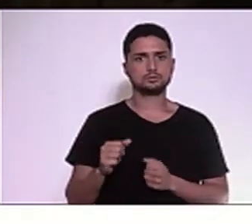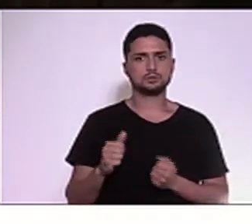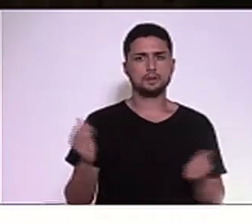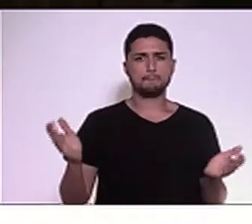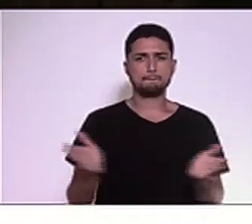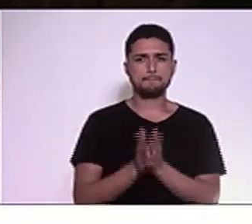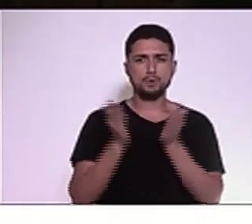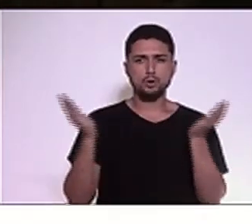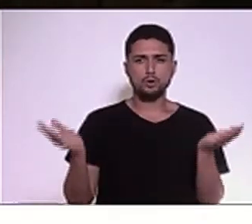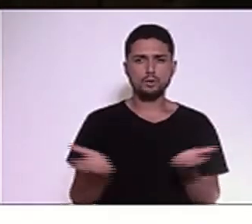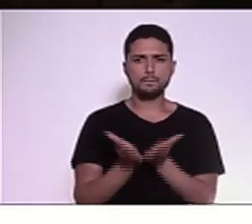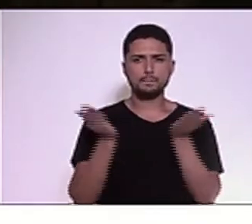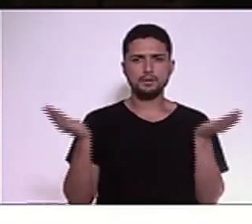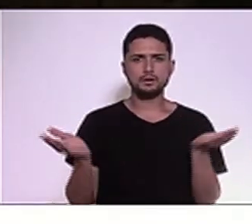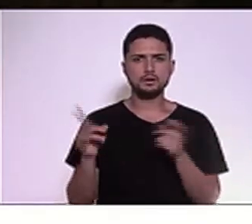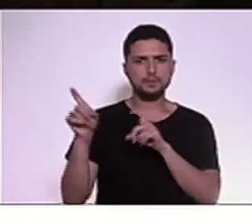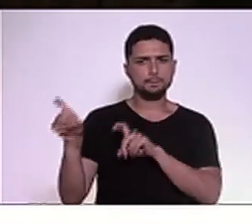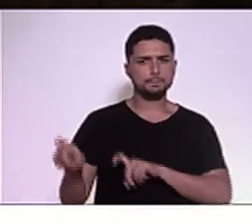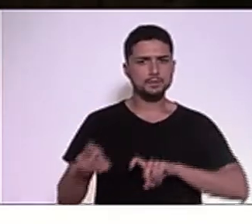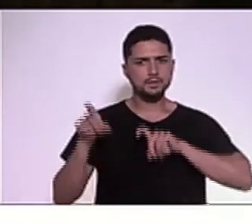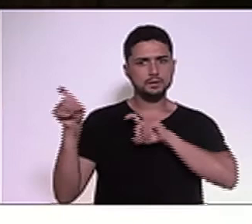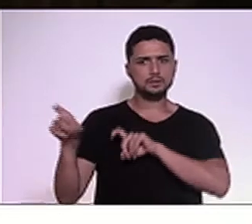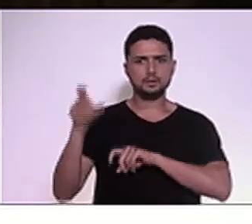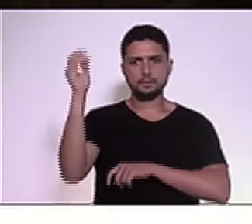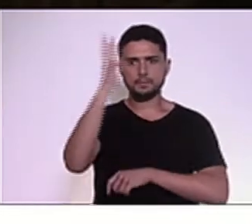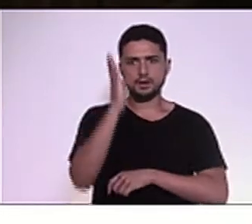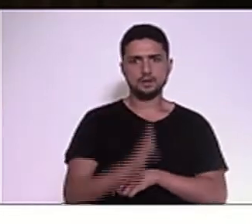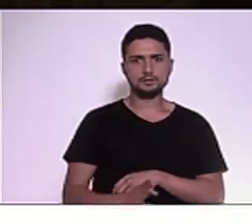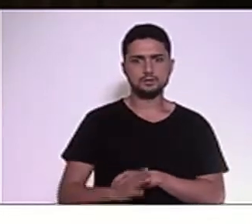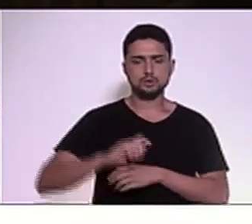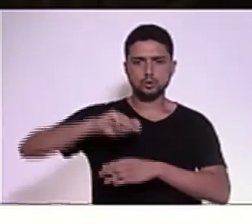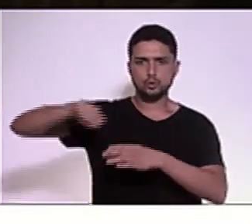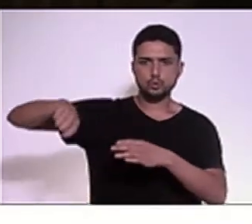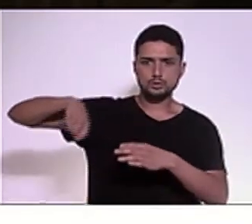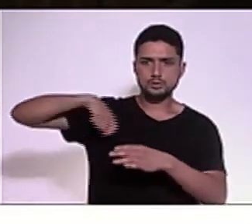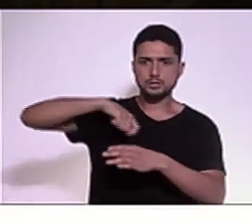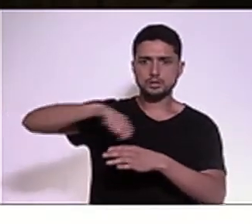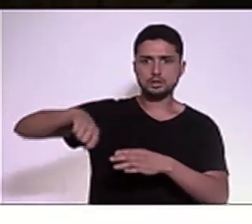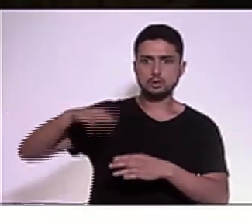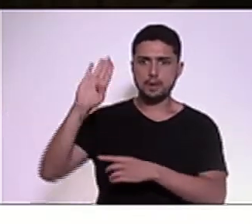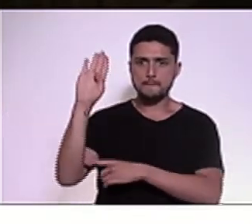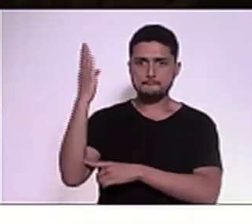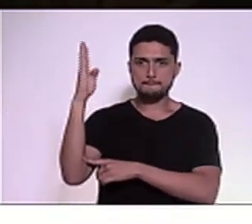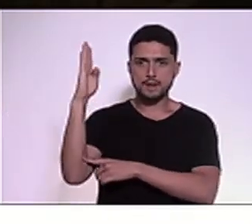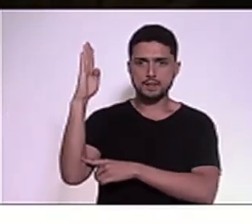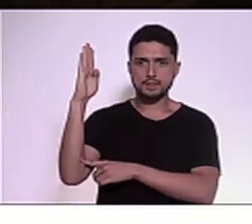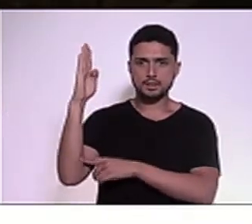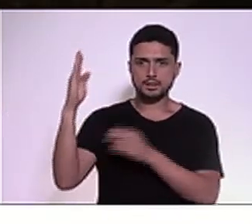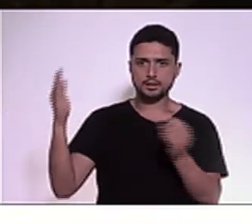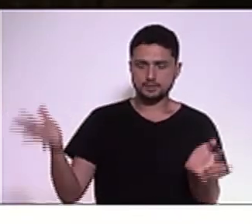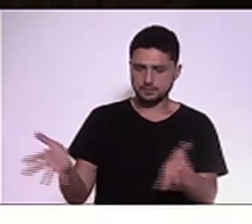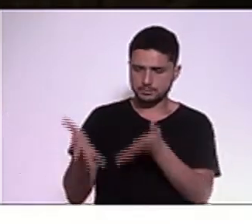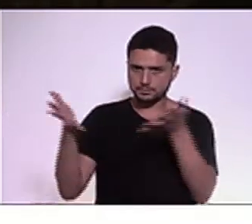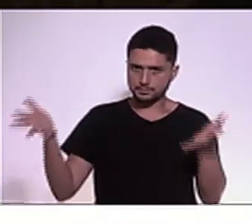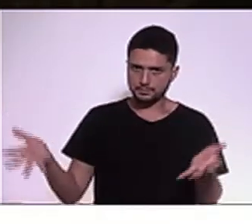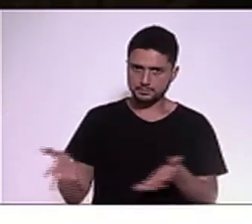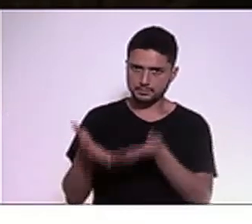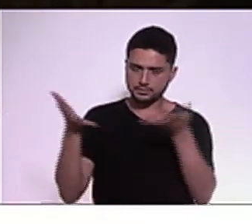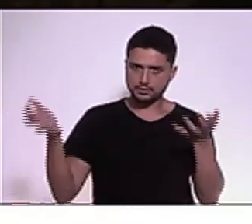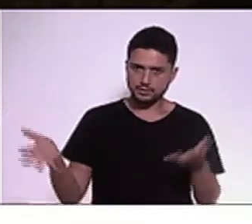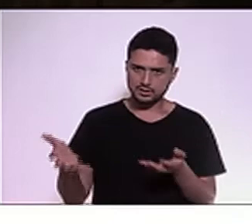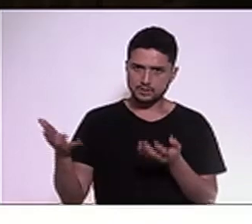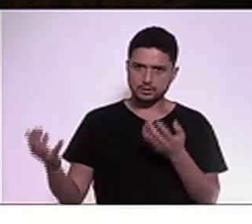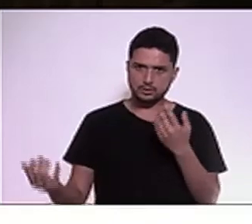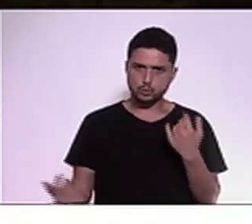extremo interior do Brasil cozinhando a lenha, senhor presidente, cozinhando